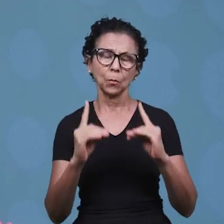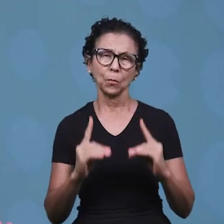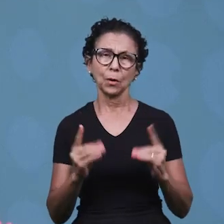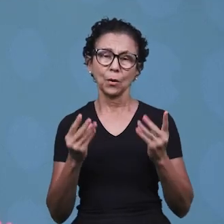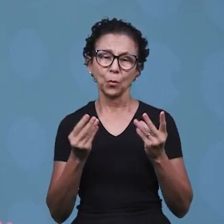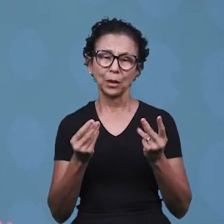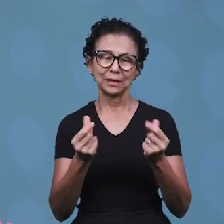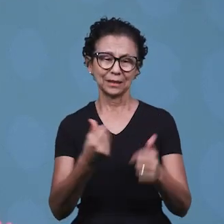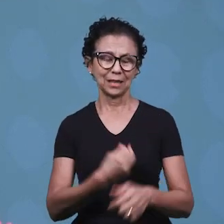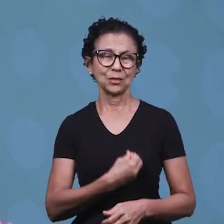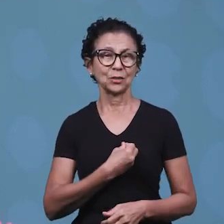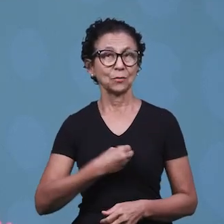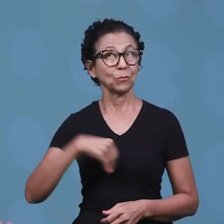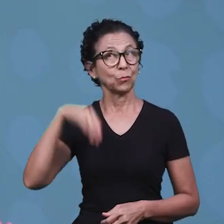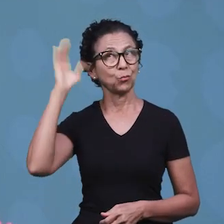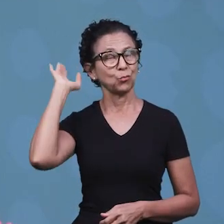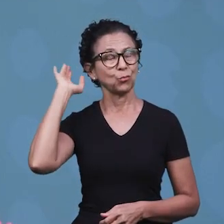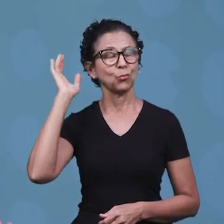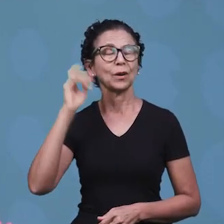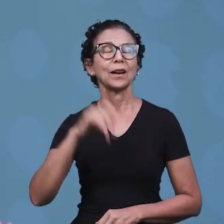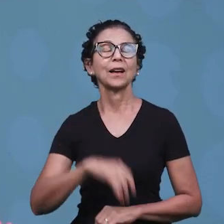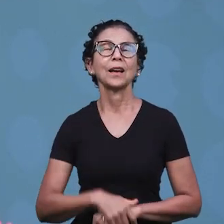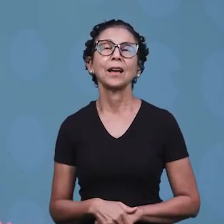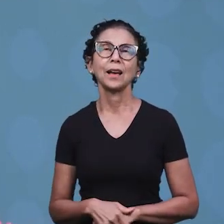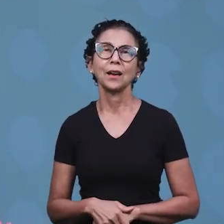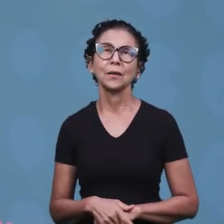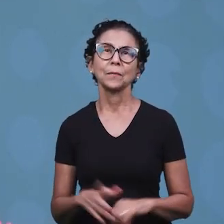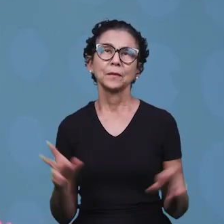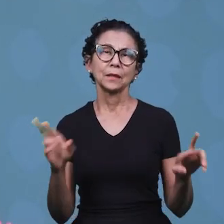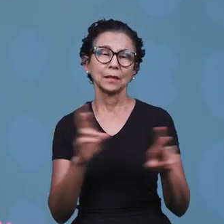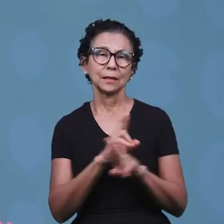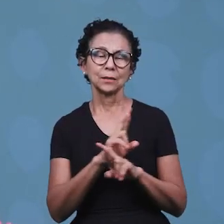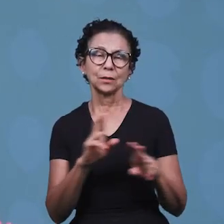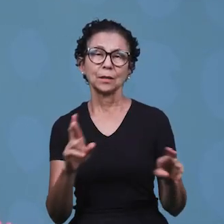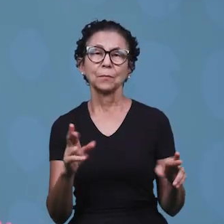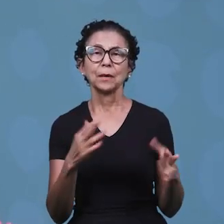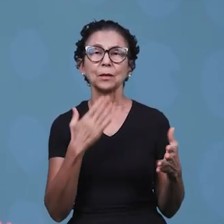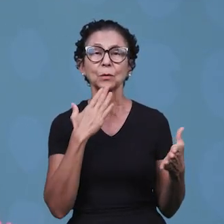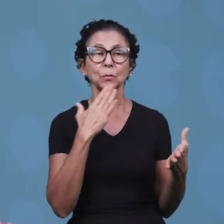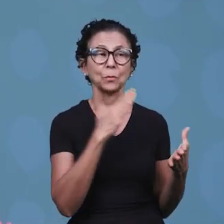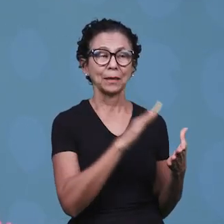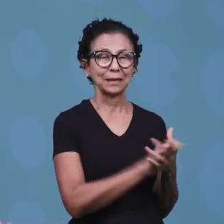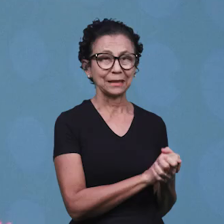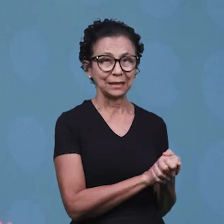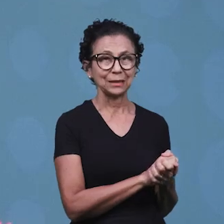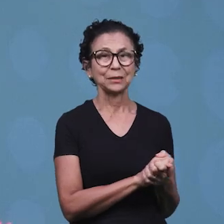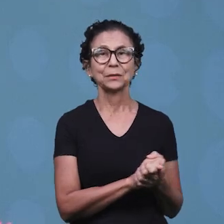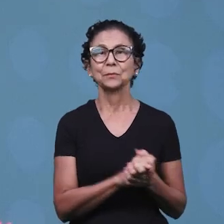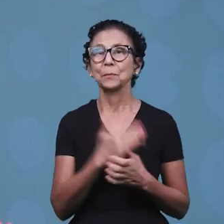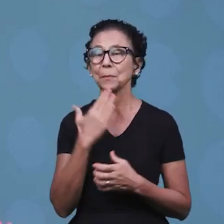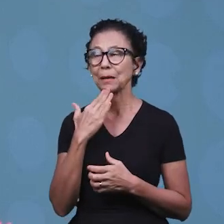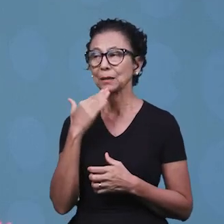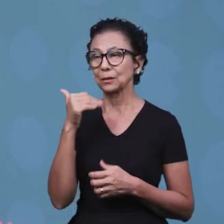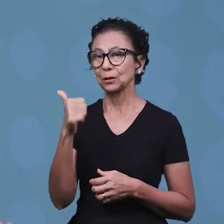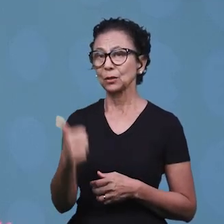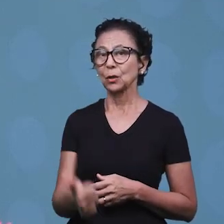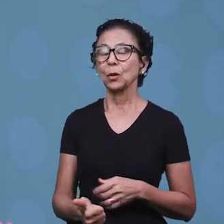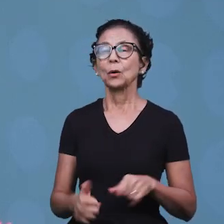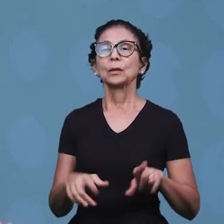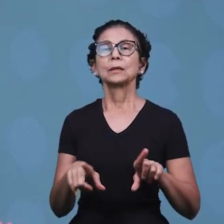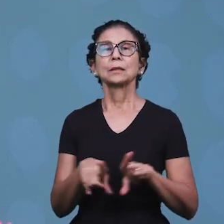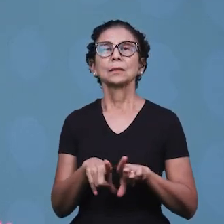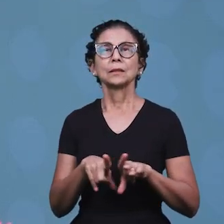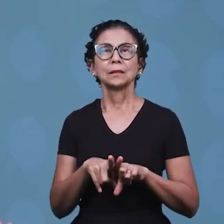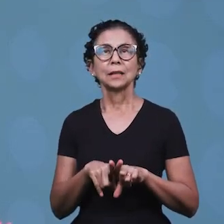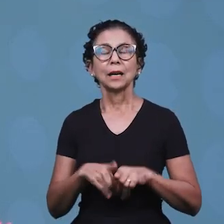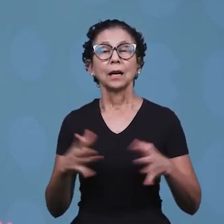vida da mulher, né, melhorar o relacionamento dela com o seu esposo e melhorar a energia, né, melhorar